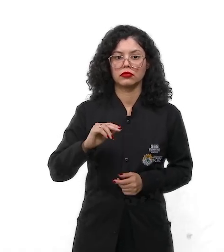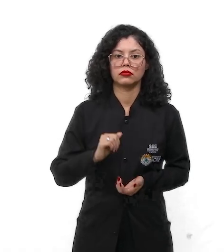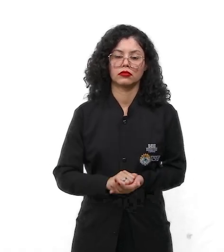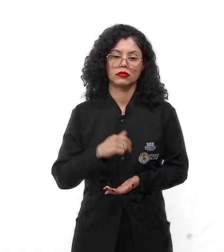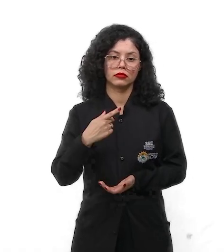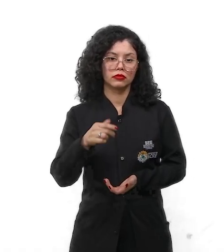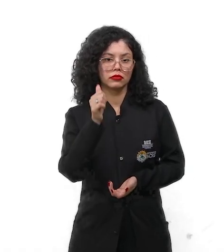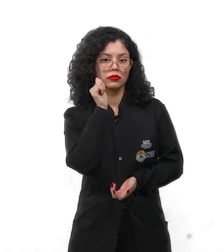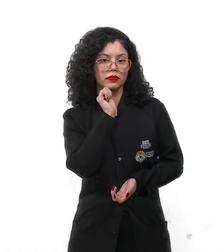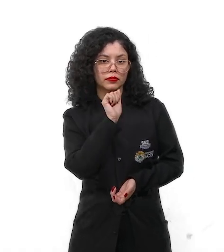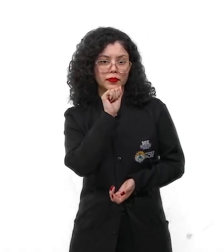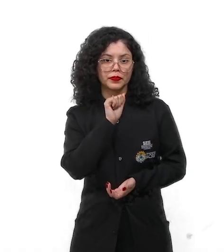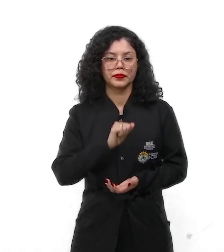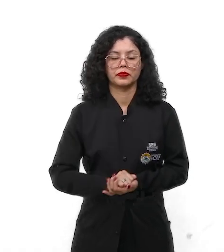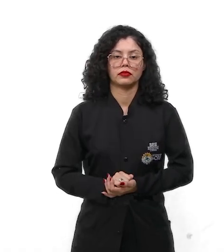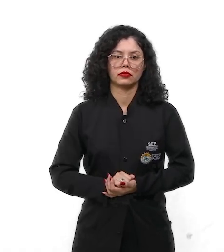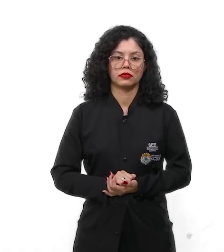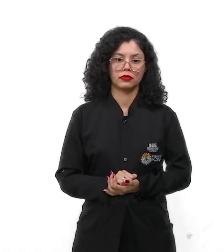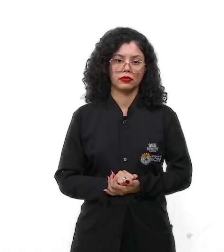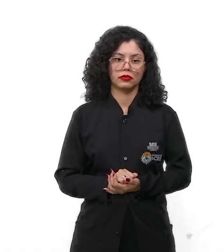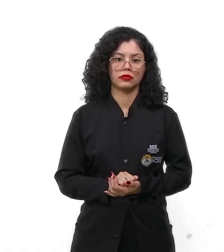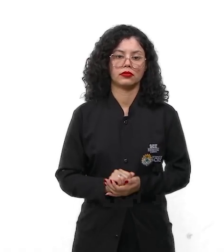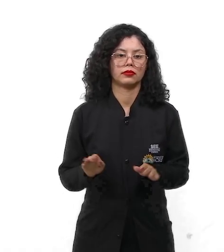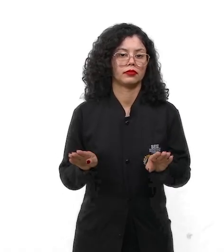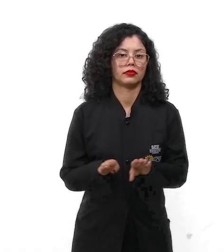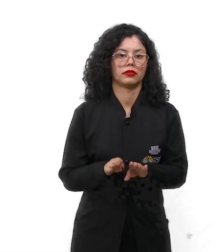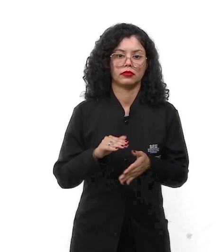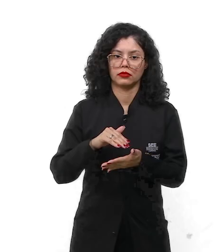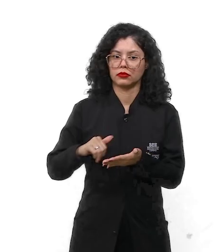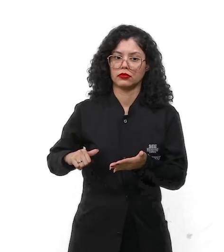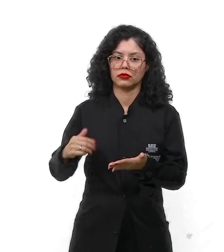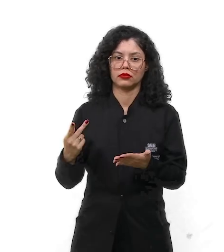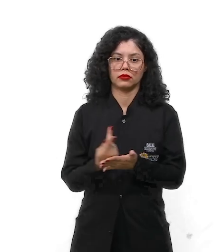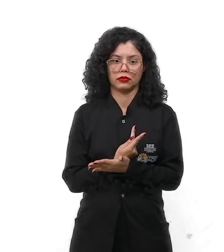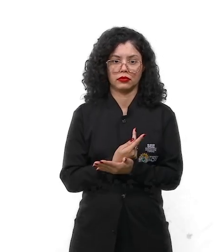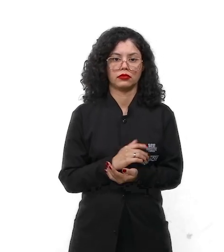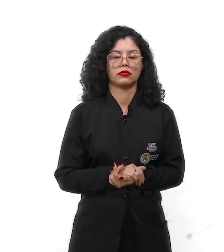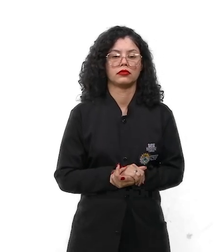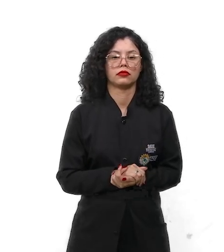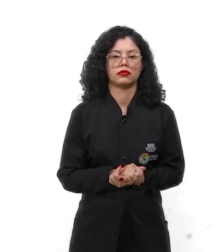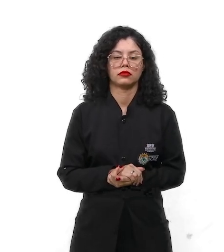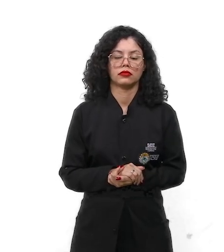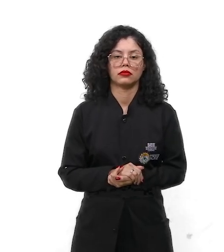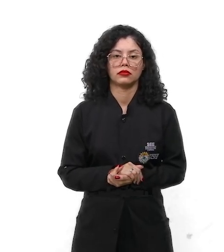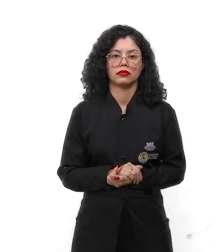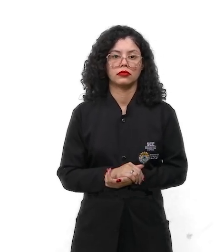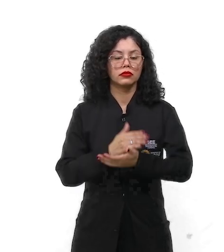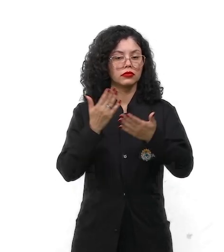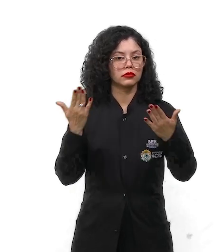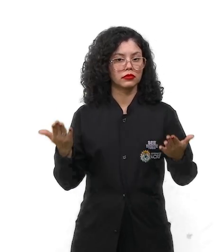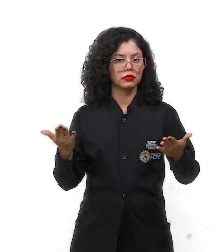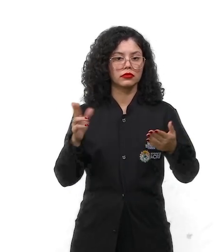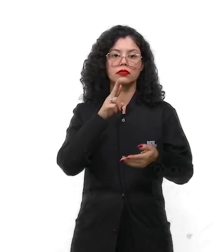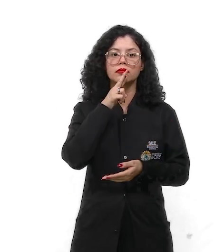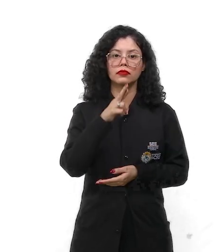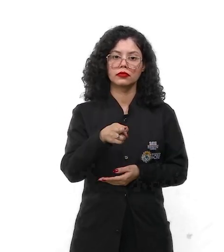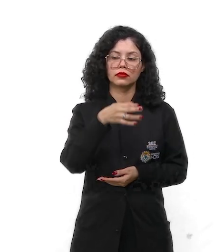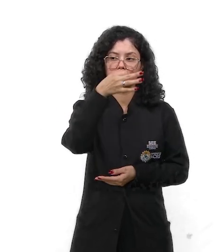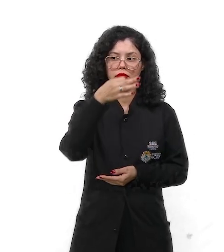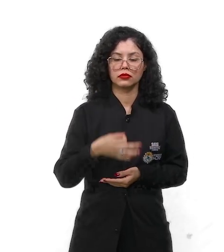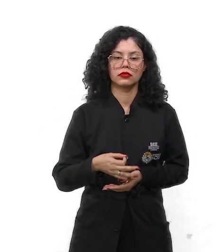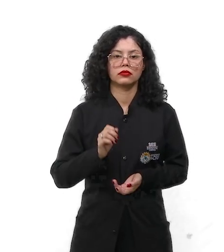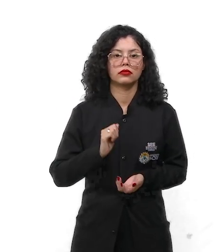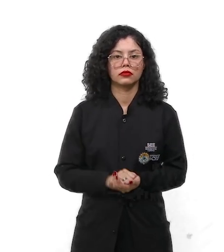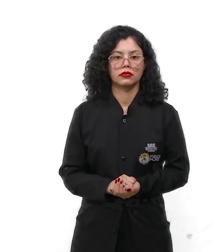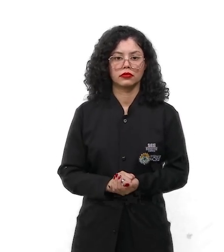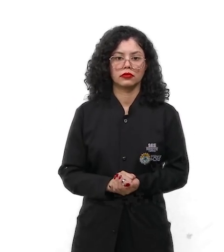sua mãe. Essa aqui também está fora, eu não preciso nem ver, né? Então, resposta correta.